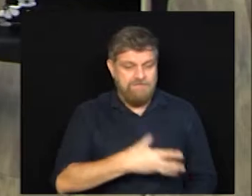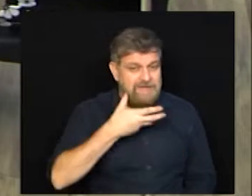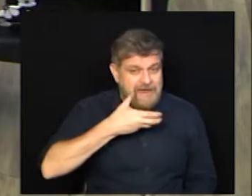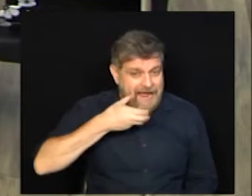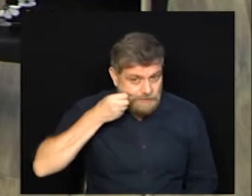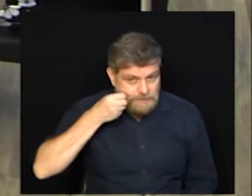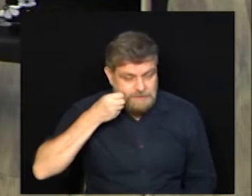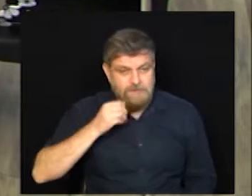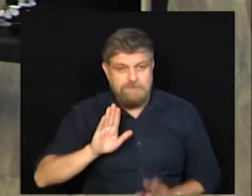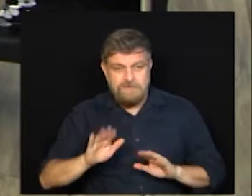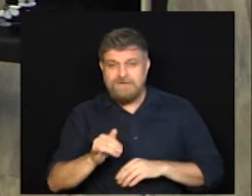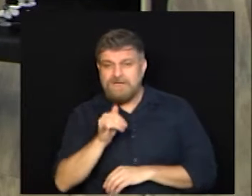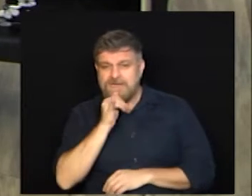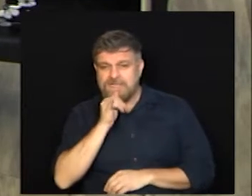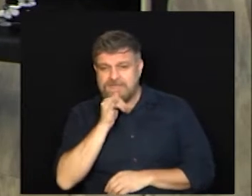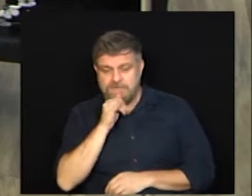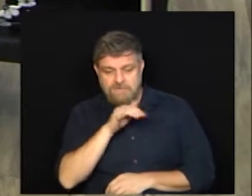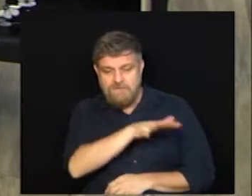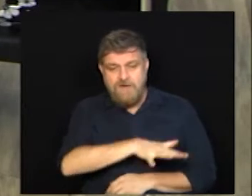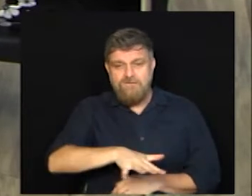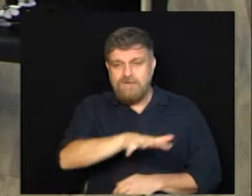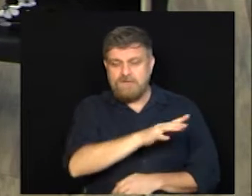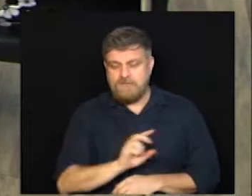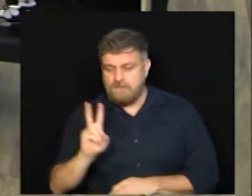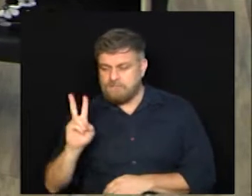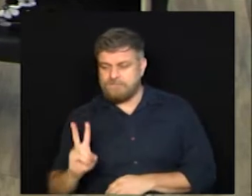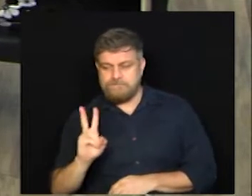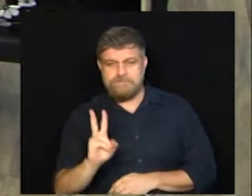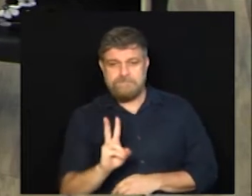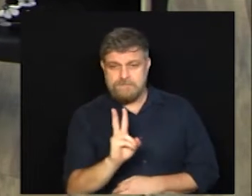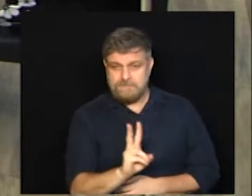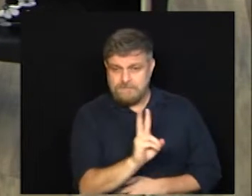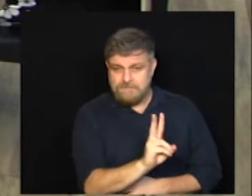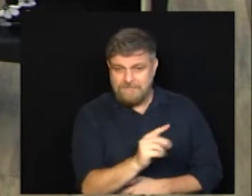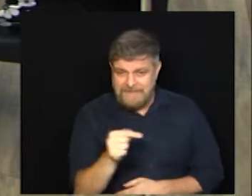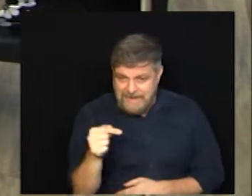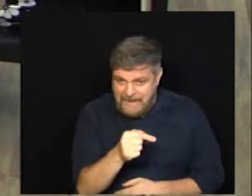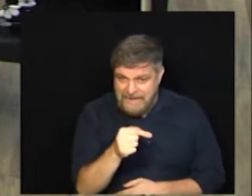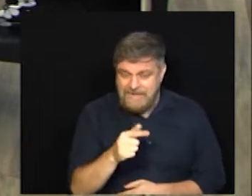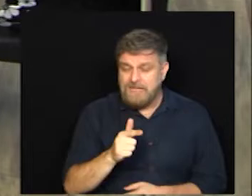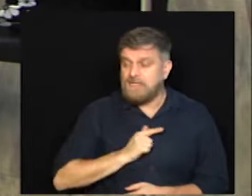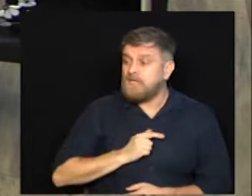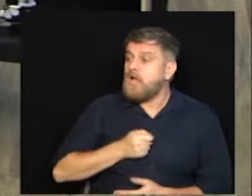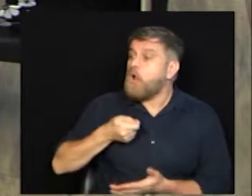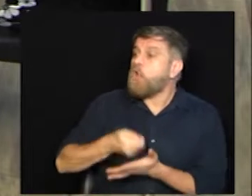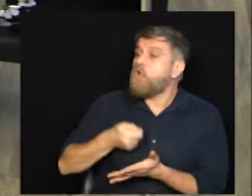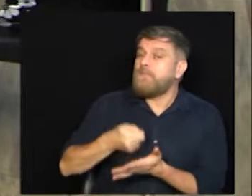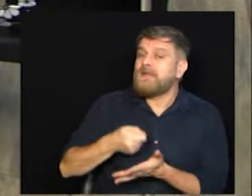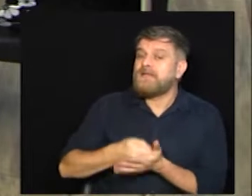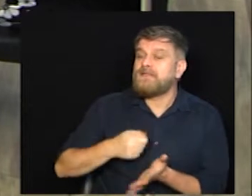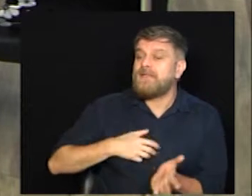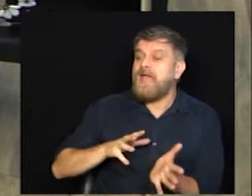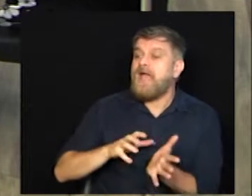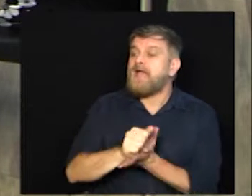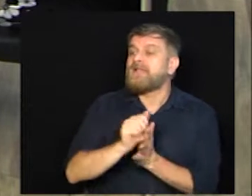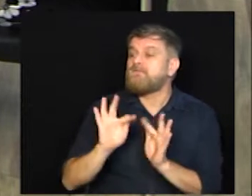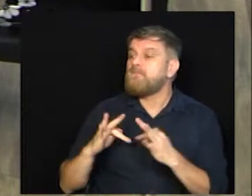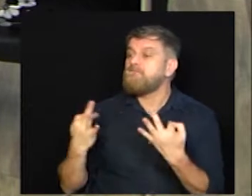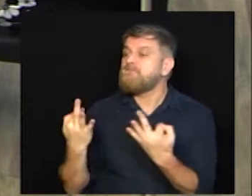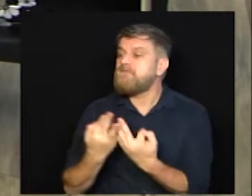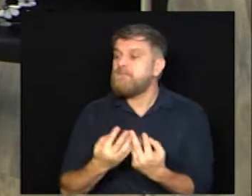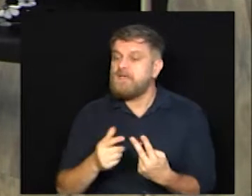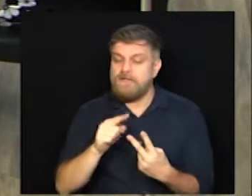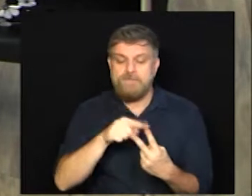por exemplo, a Receita Federal, os caras ficam exigindo que tenham o cadastro como se fosse uma